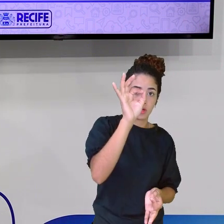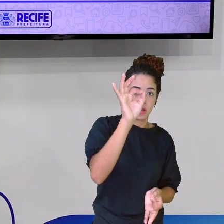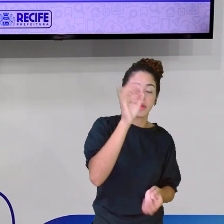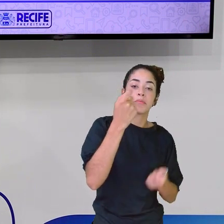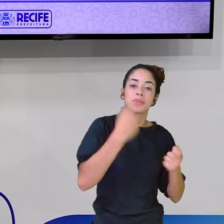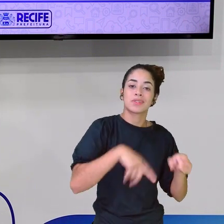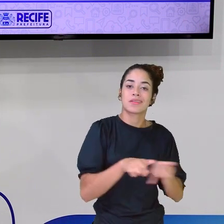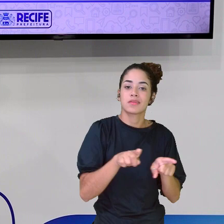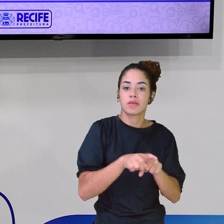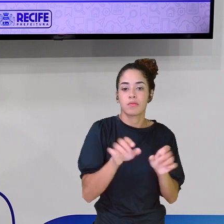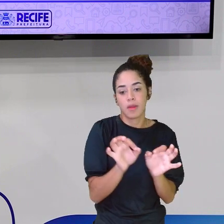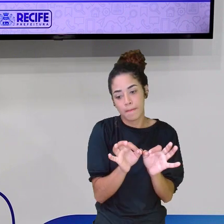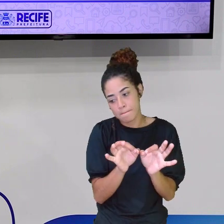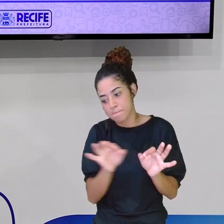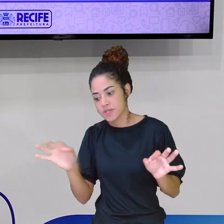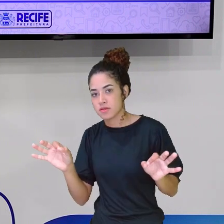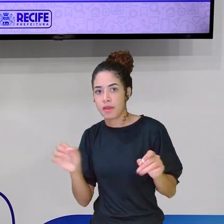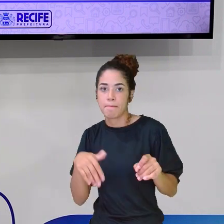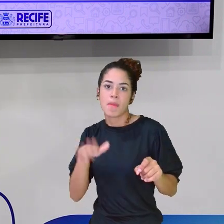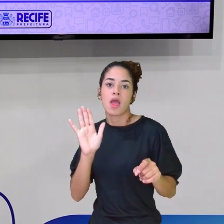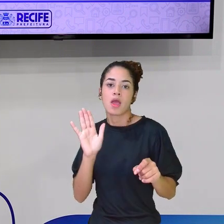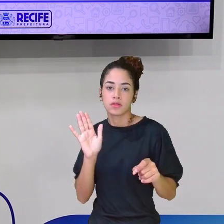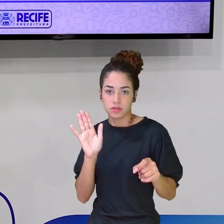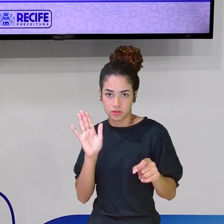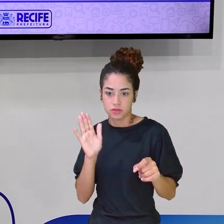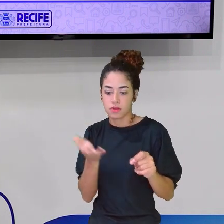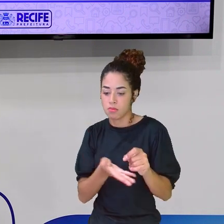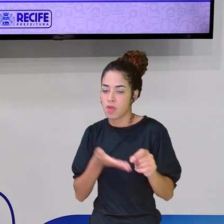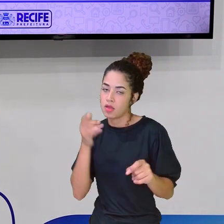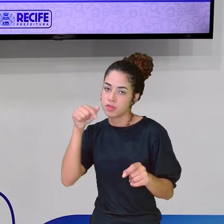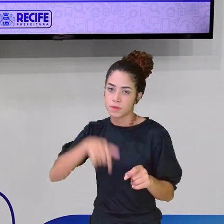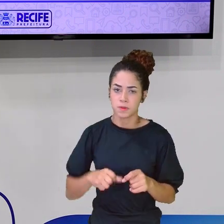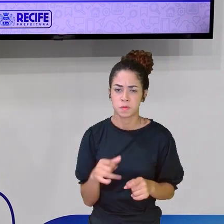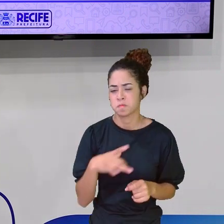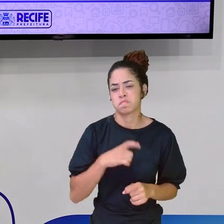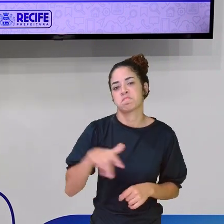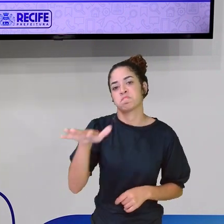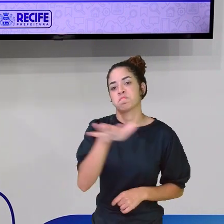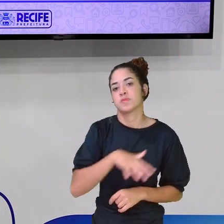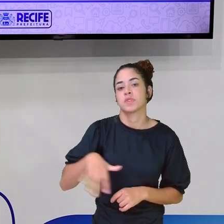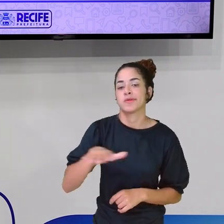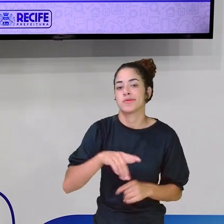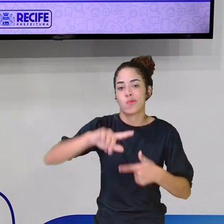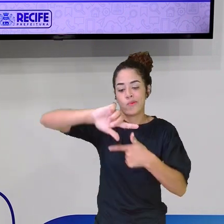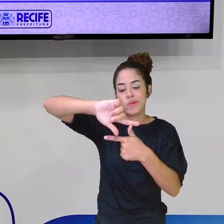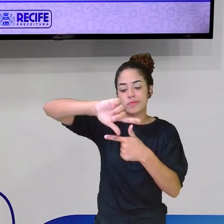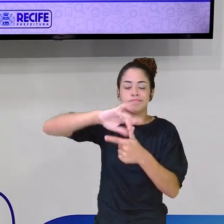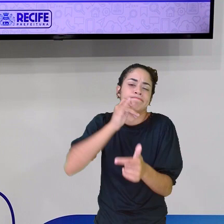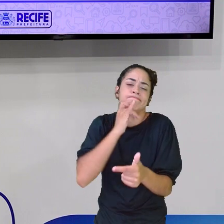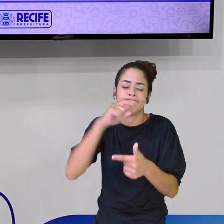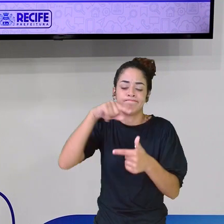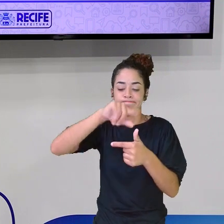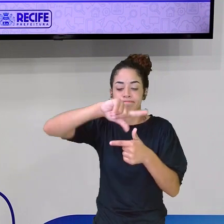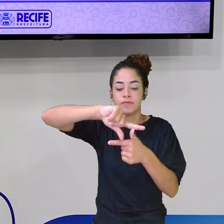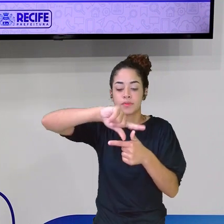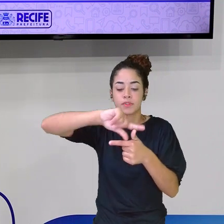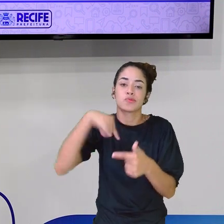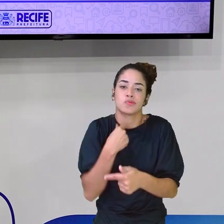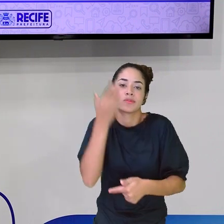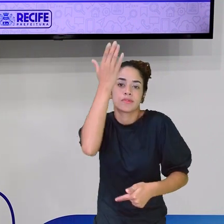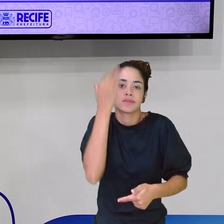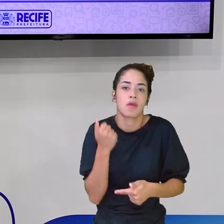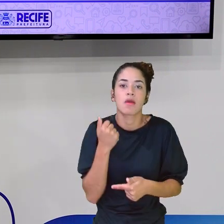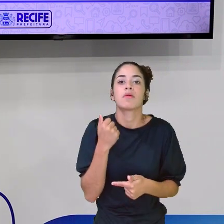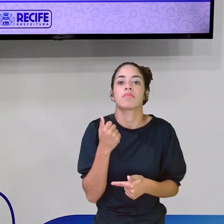preciso aumentar a minha base. Se eu tiver uma área de quadrado, por exemplo, a gente sabe que quadrados